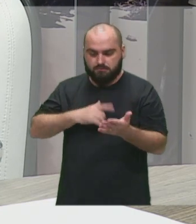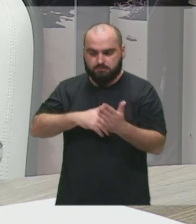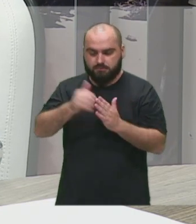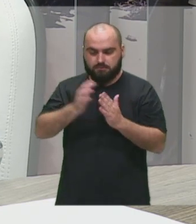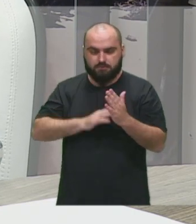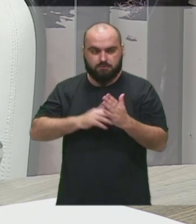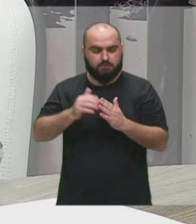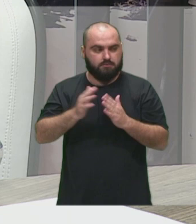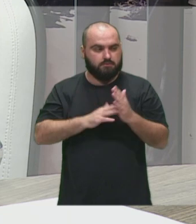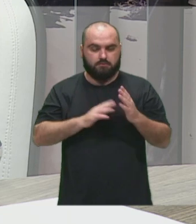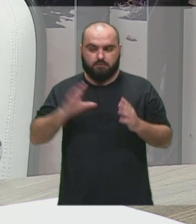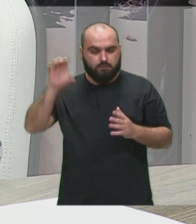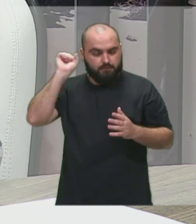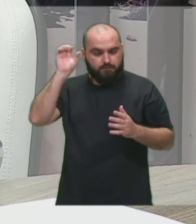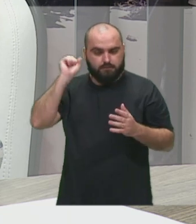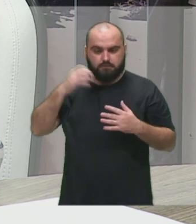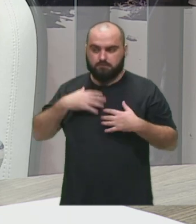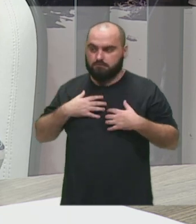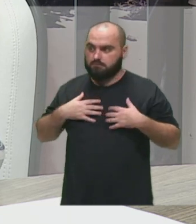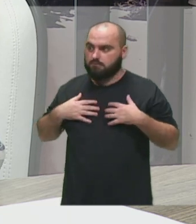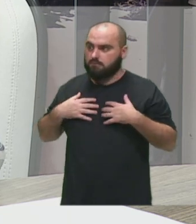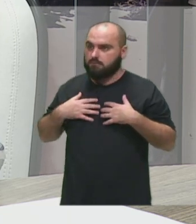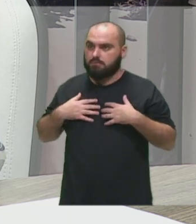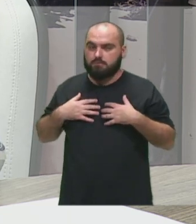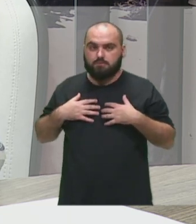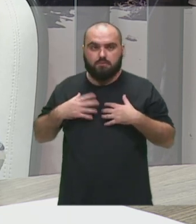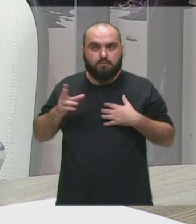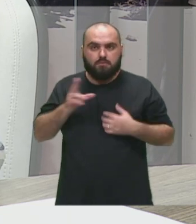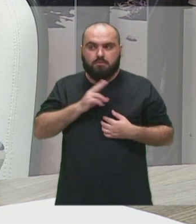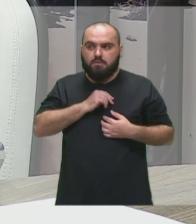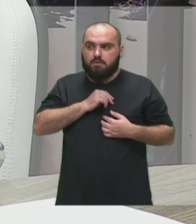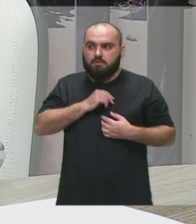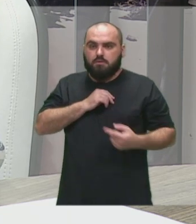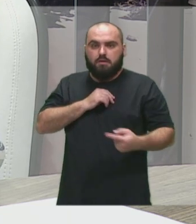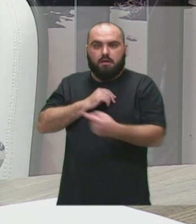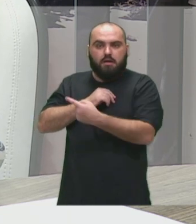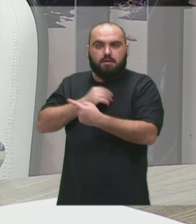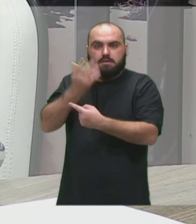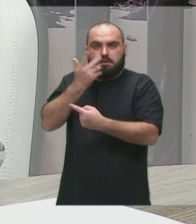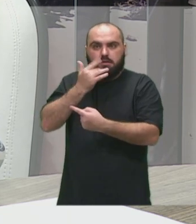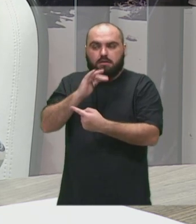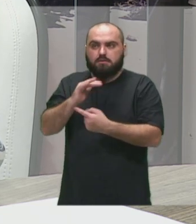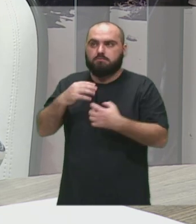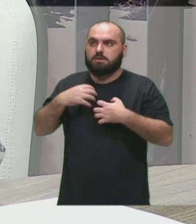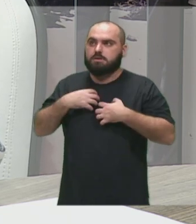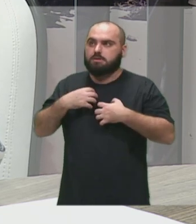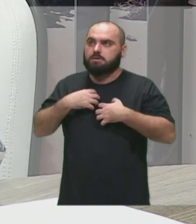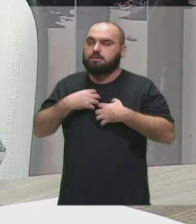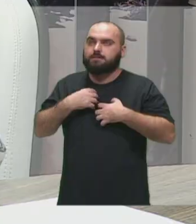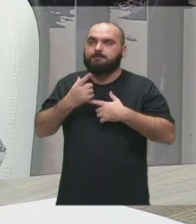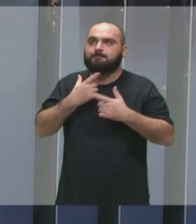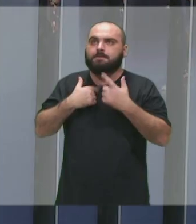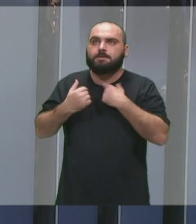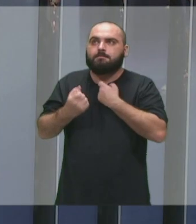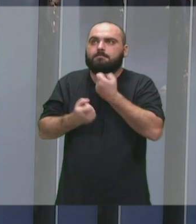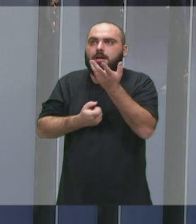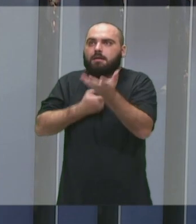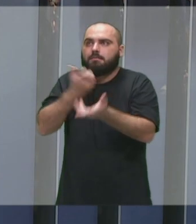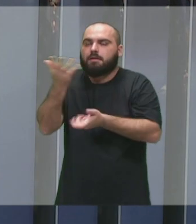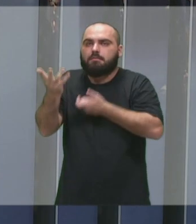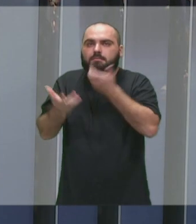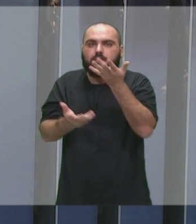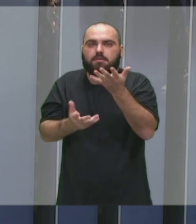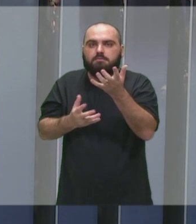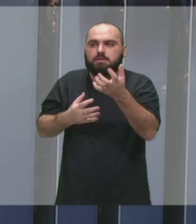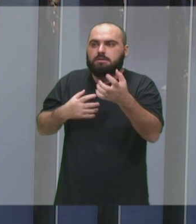isso dá certo. Isso incentiva as crianças a falarem. Isso impulsiona as pessoas, mexe com a